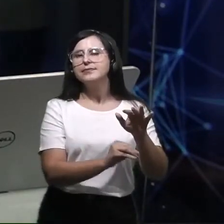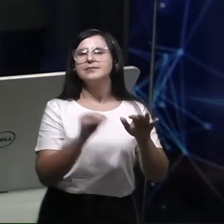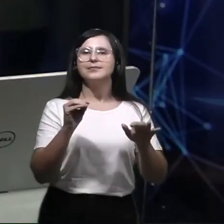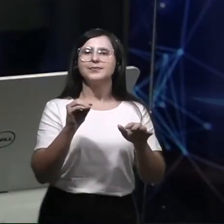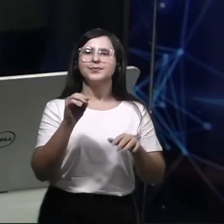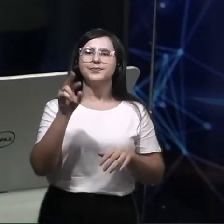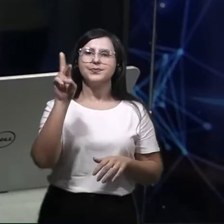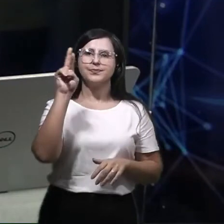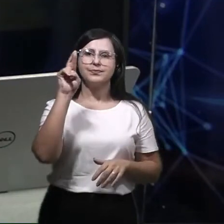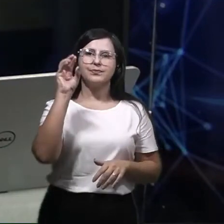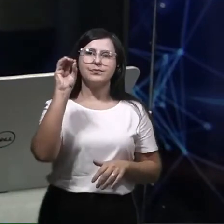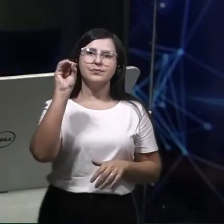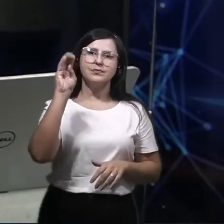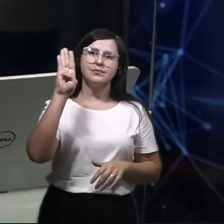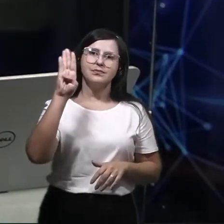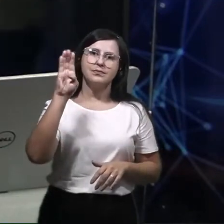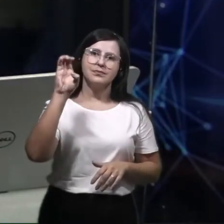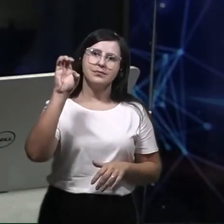Candidato Roberto Asfora.